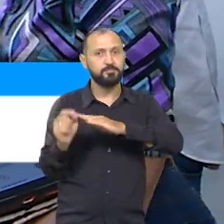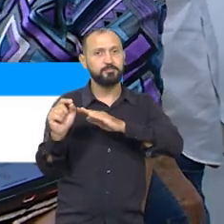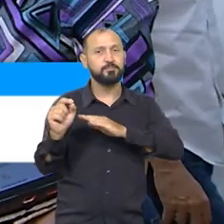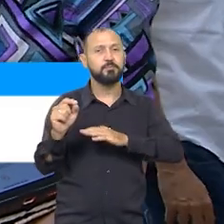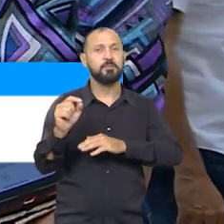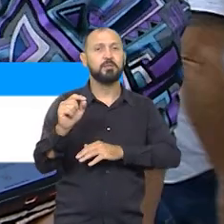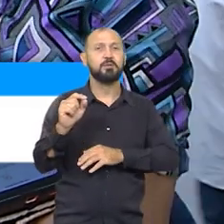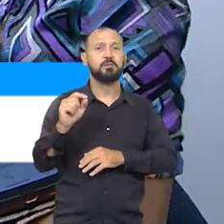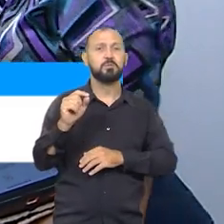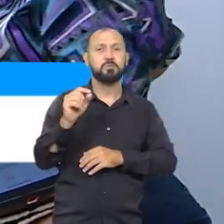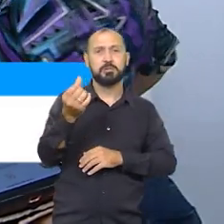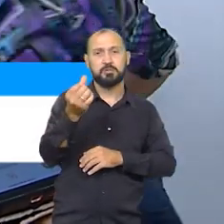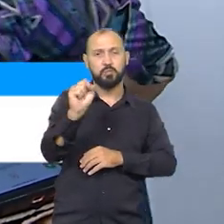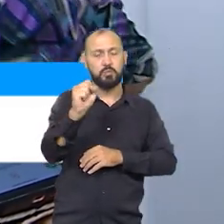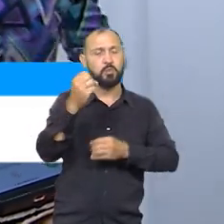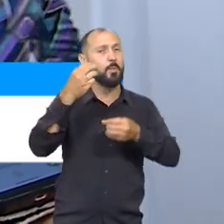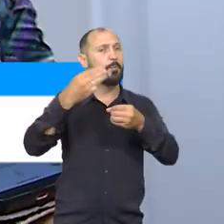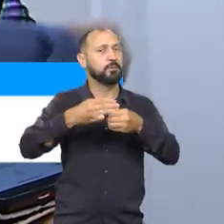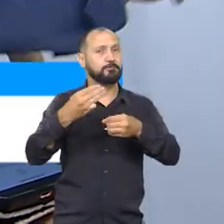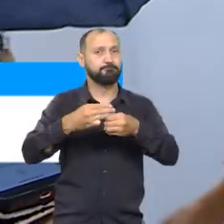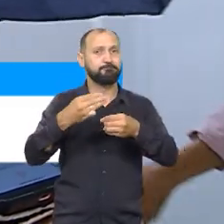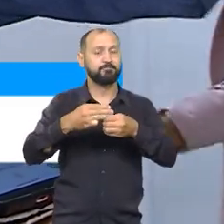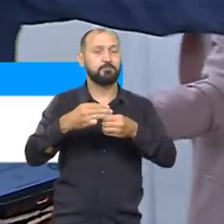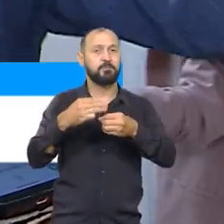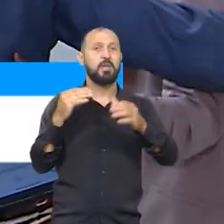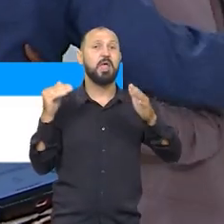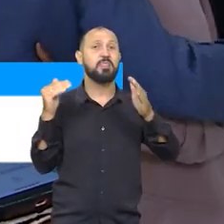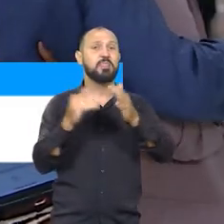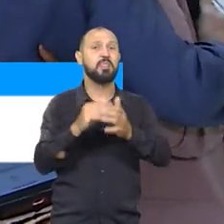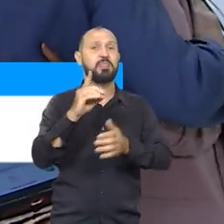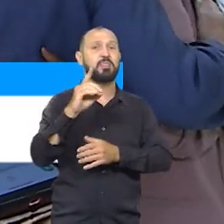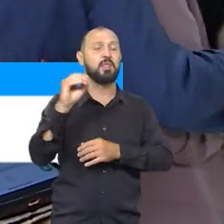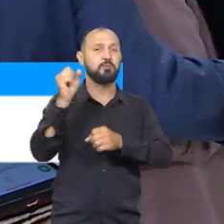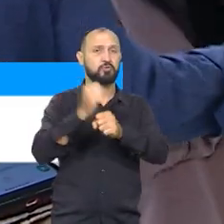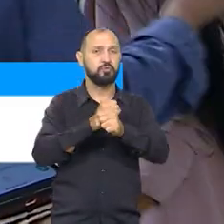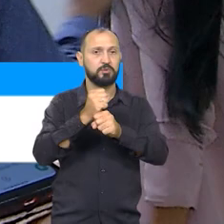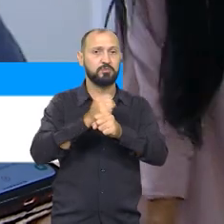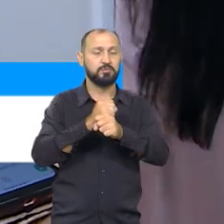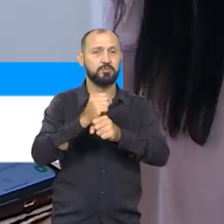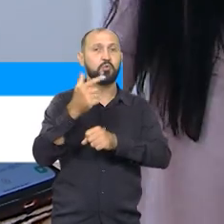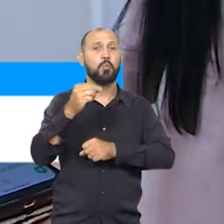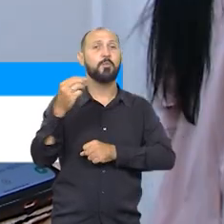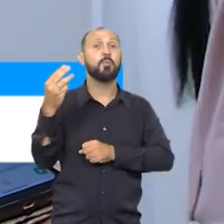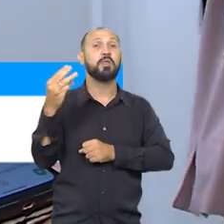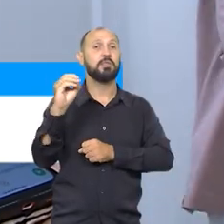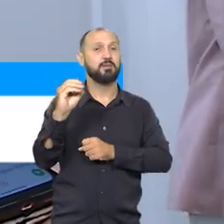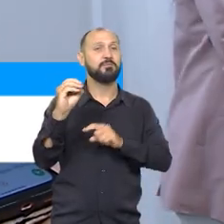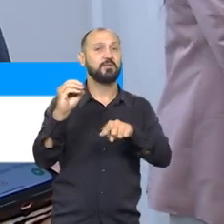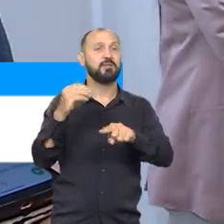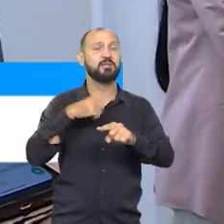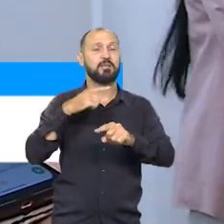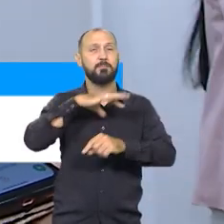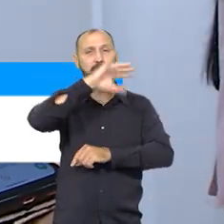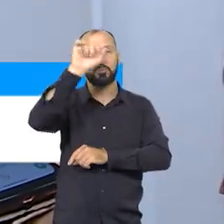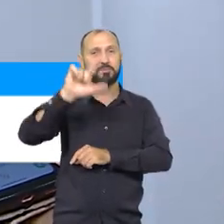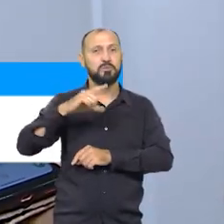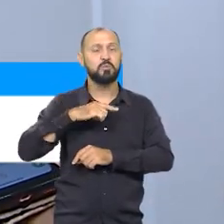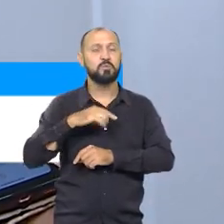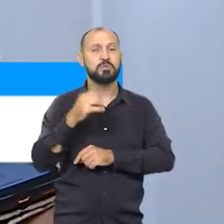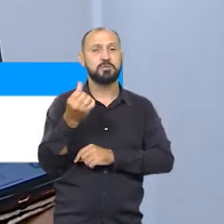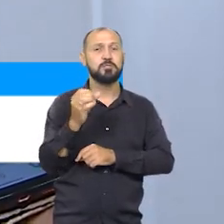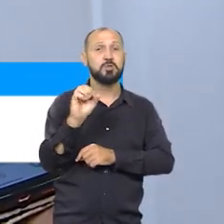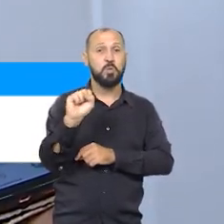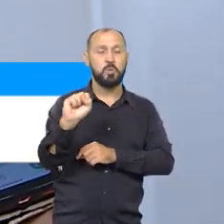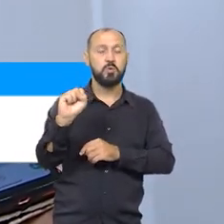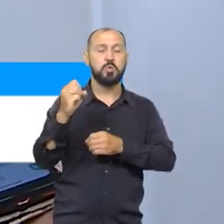serviço de esgoto sanitário 68 municípios em até 10 anos ou seja em 2030 a Gente terá Mato